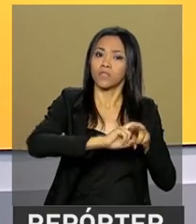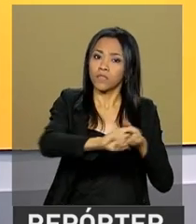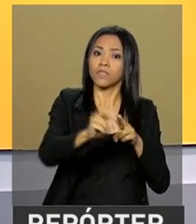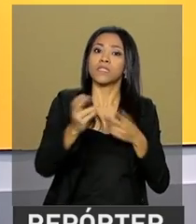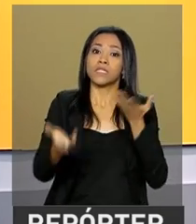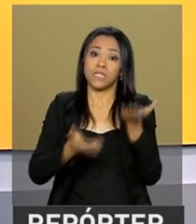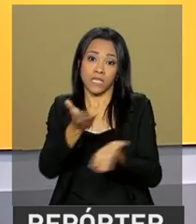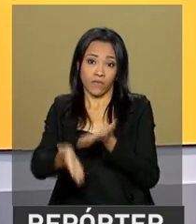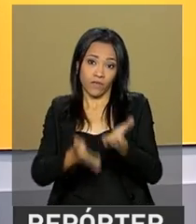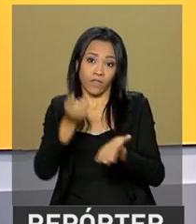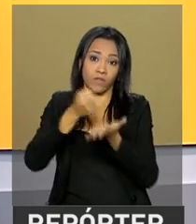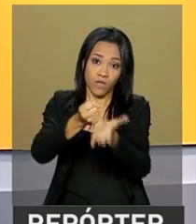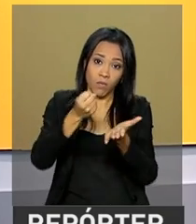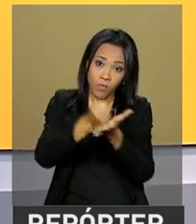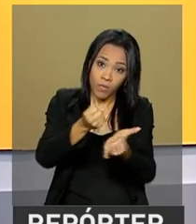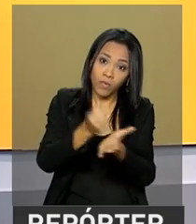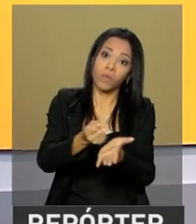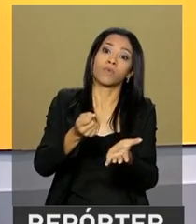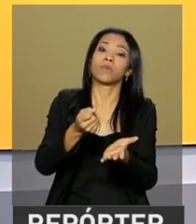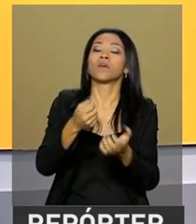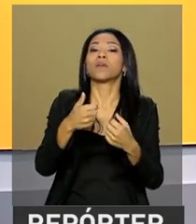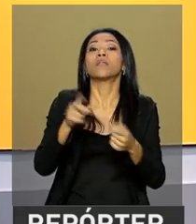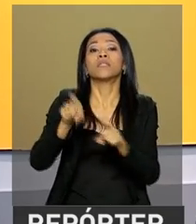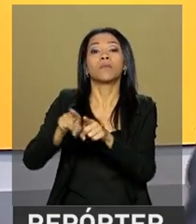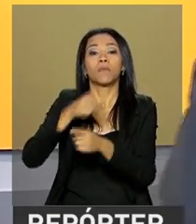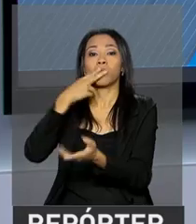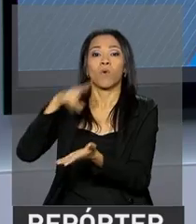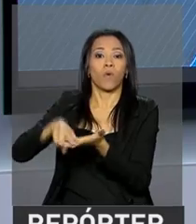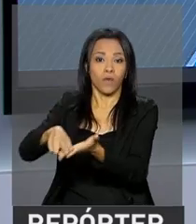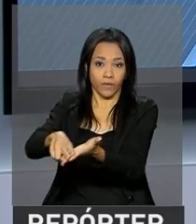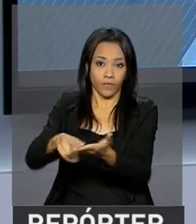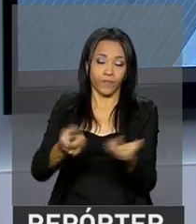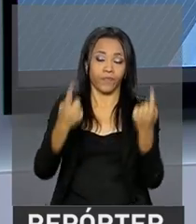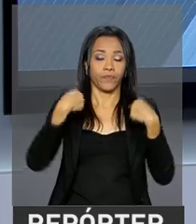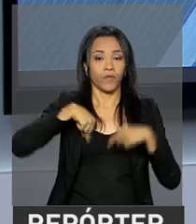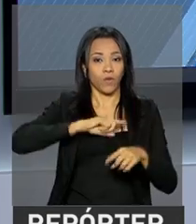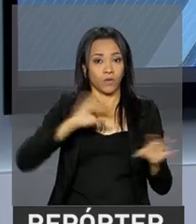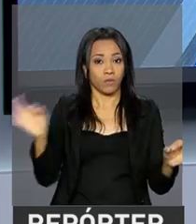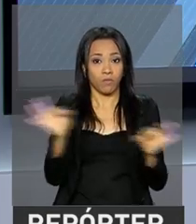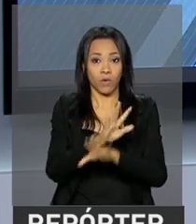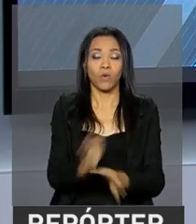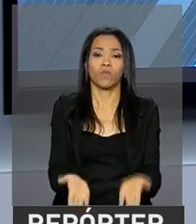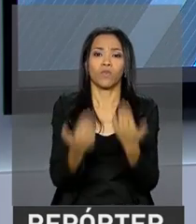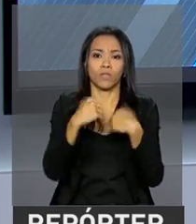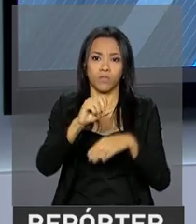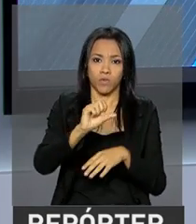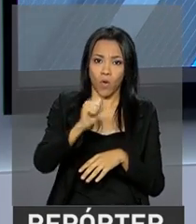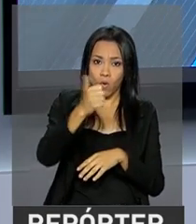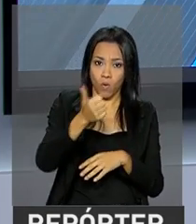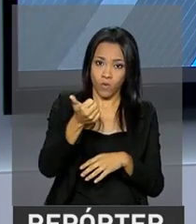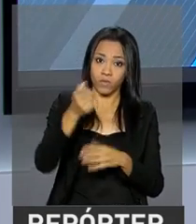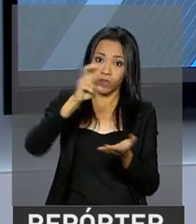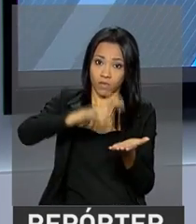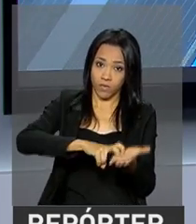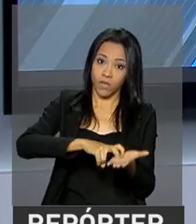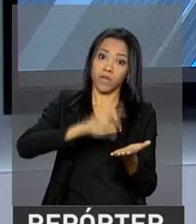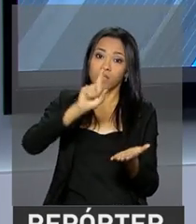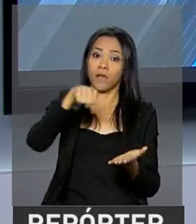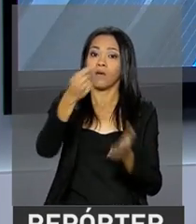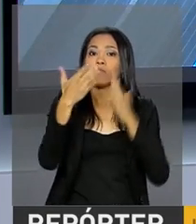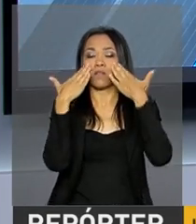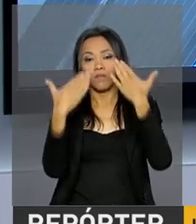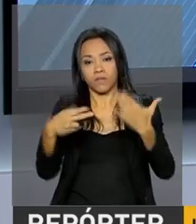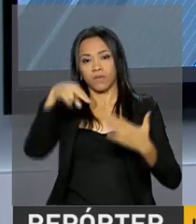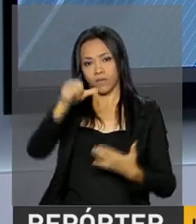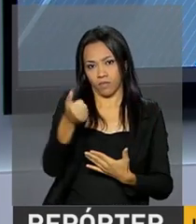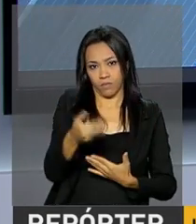auxiliares dos transportes e corri e nós ficamos por aqui voltamos às 11 da manhã na próxima edição